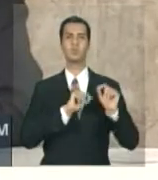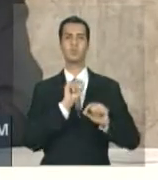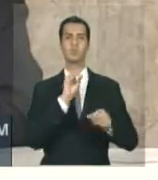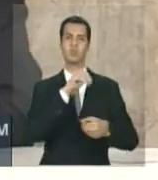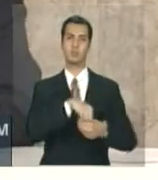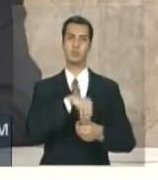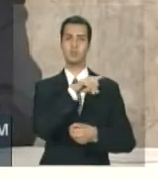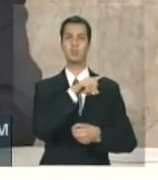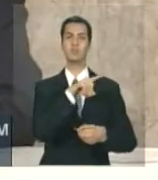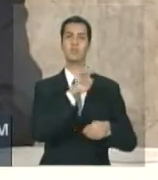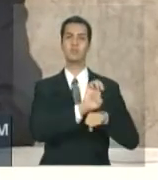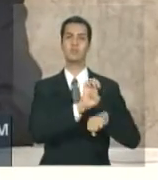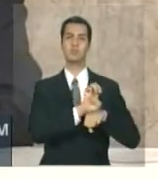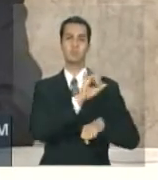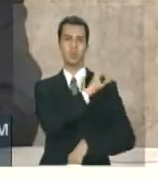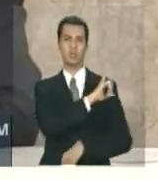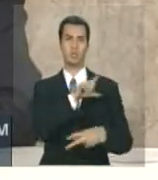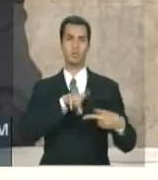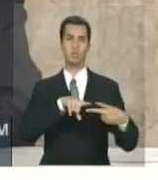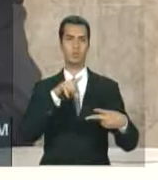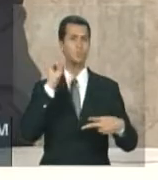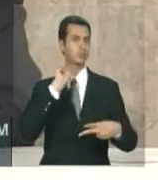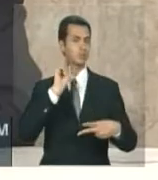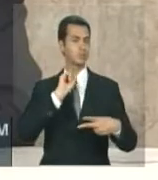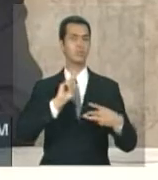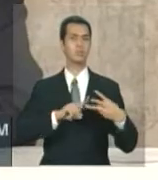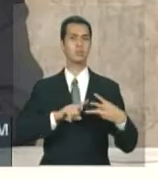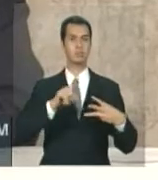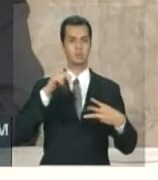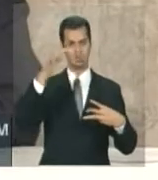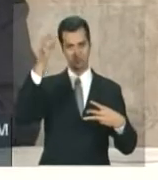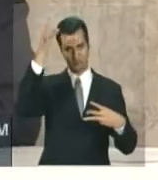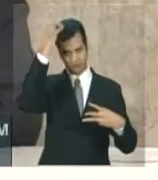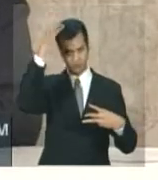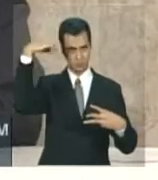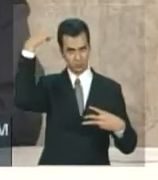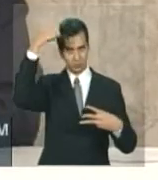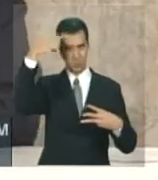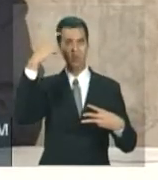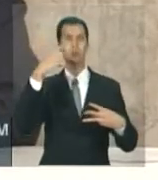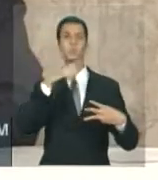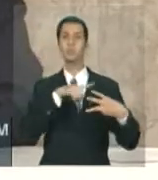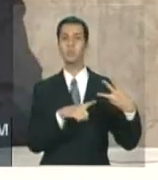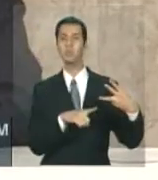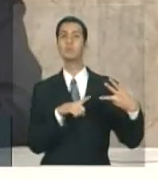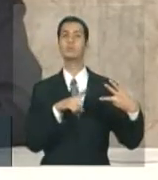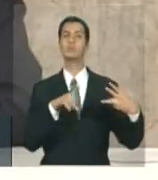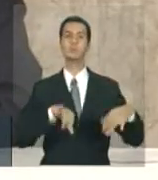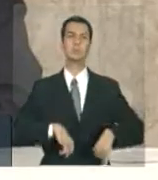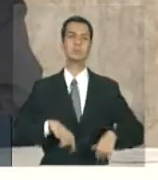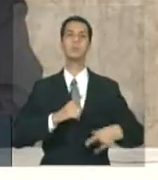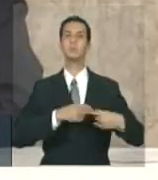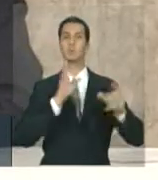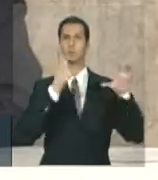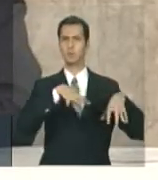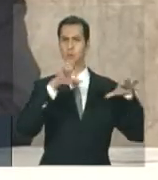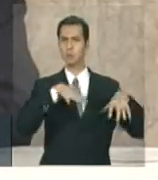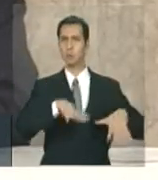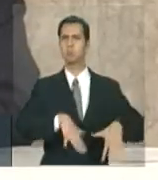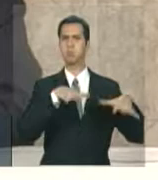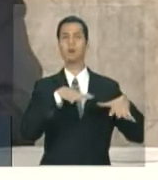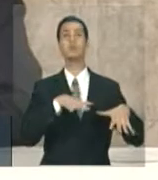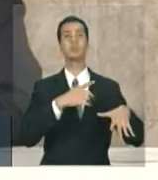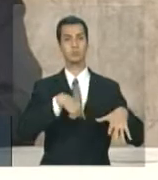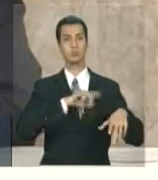Santo, que estão sofrendo por conta das chuvas. De forma semelhante, estamos atuando de forma integrada com diversos órgãos do governo